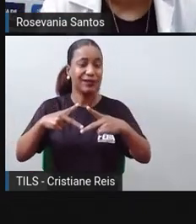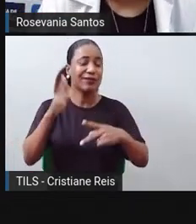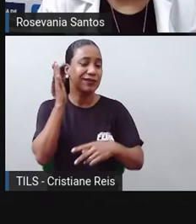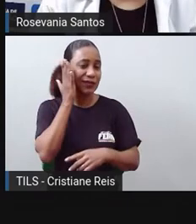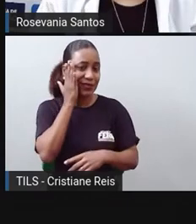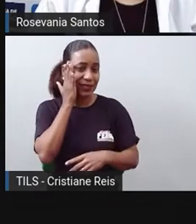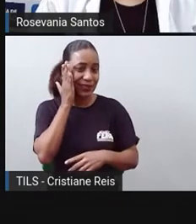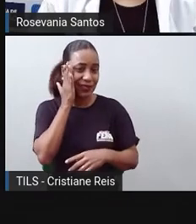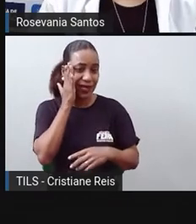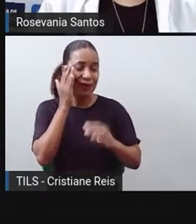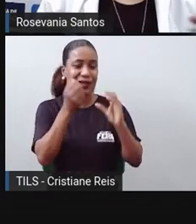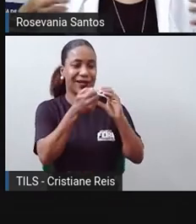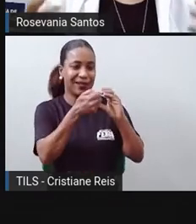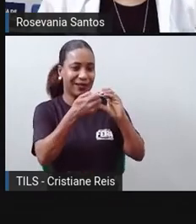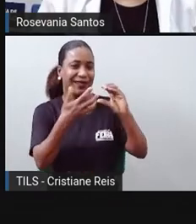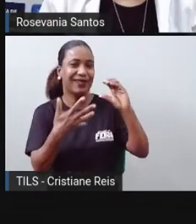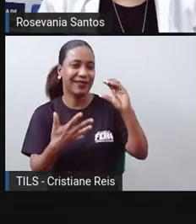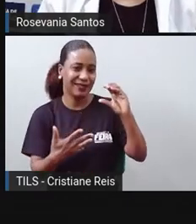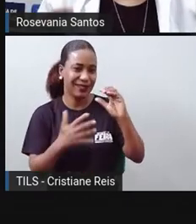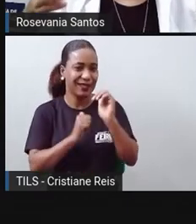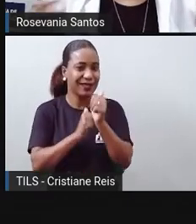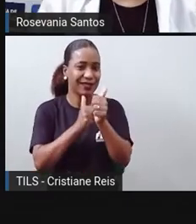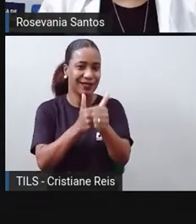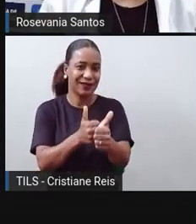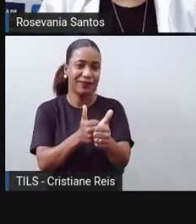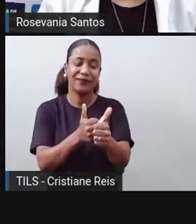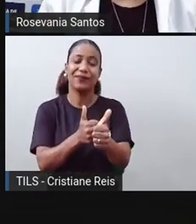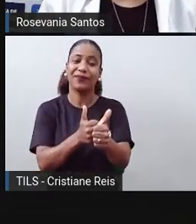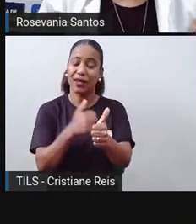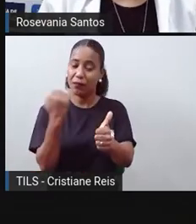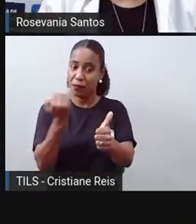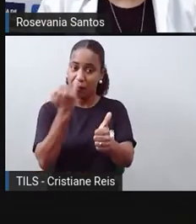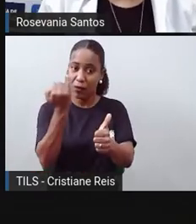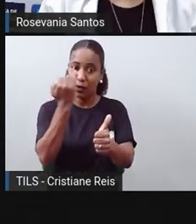seguir essas características, que eles realmente estão,